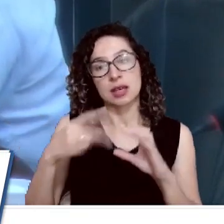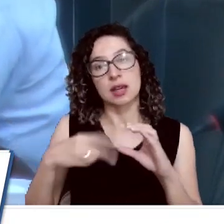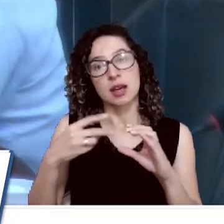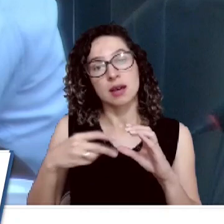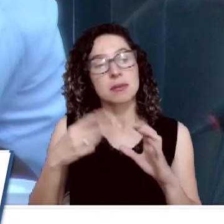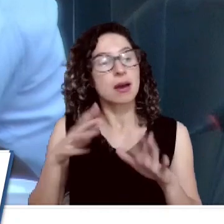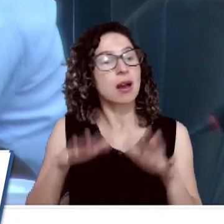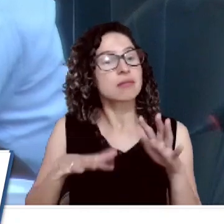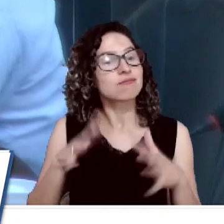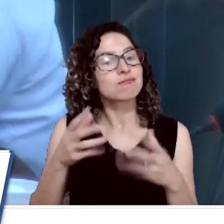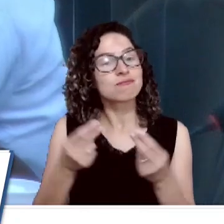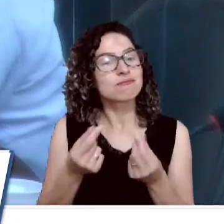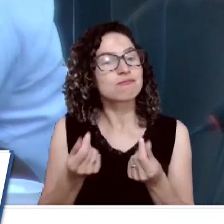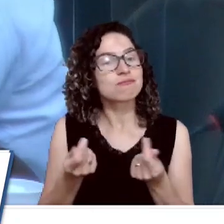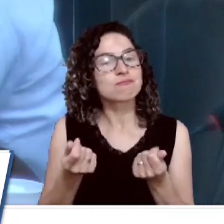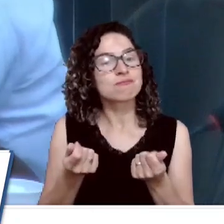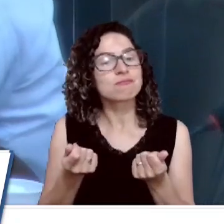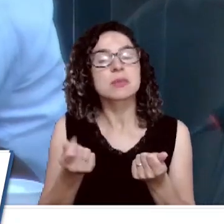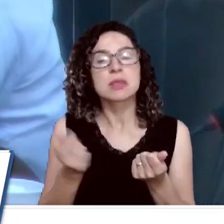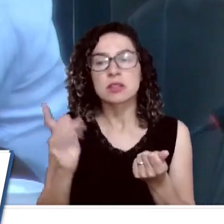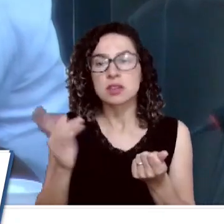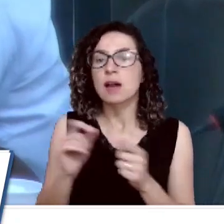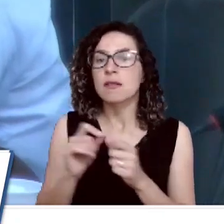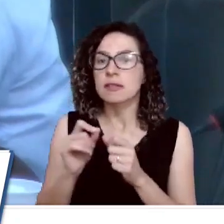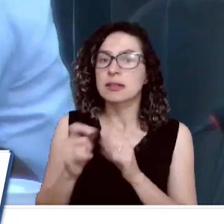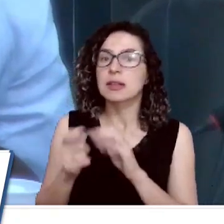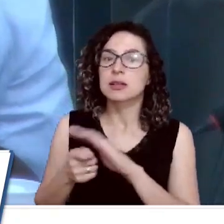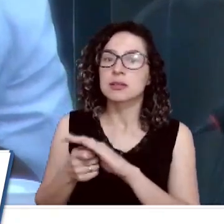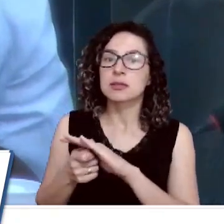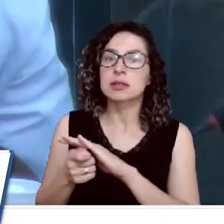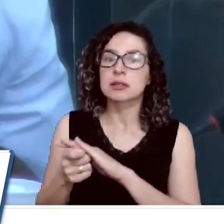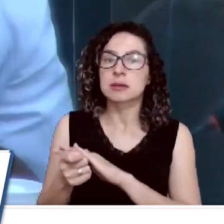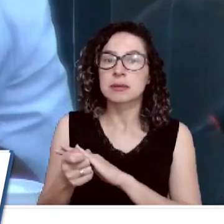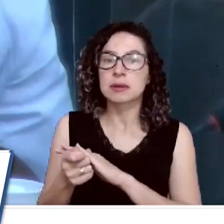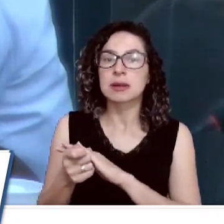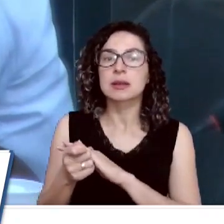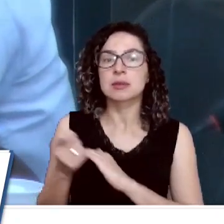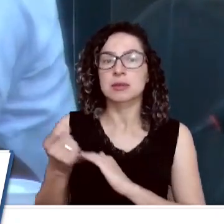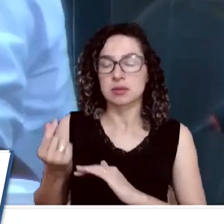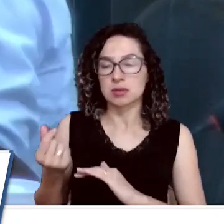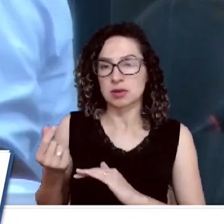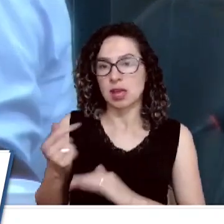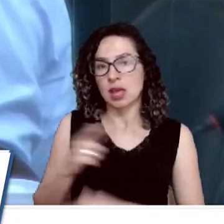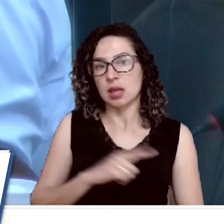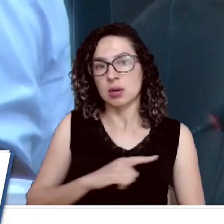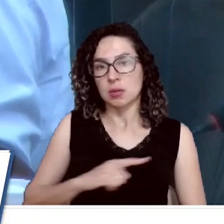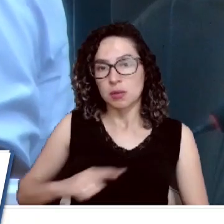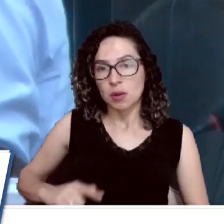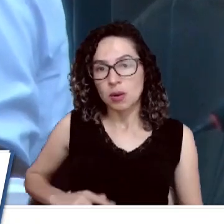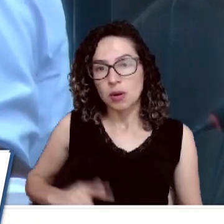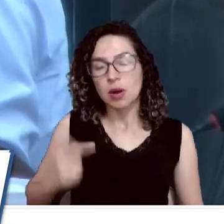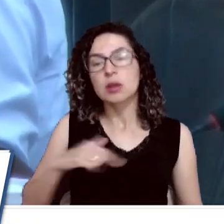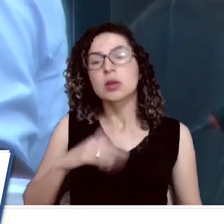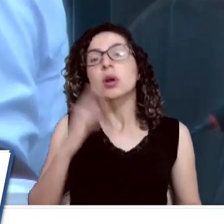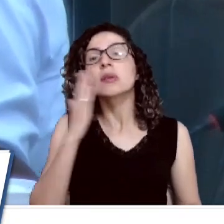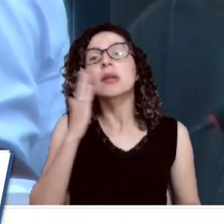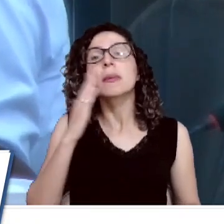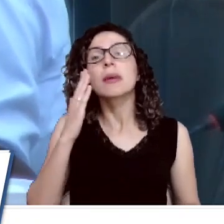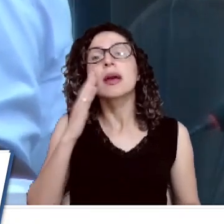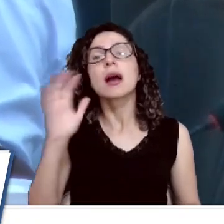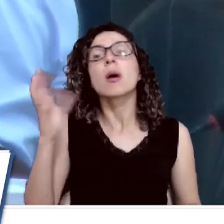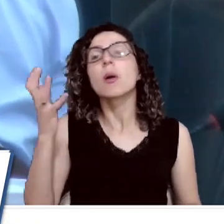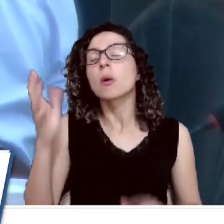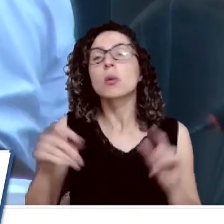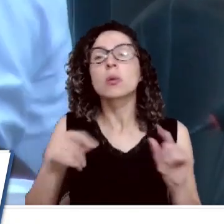coisas que está sendo feito o investimento do erário público, do dinheiro público, nós temos que saber o que está acontecendo,